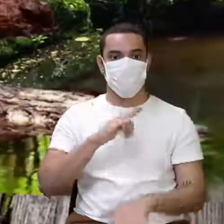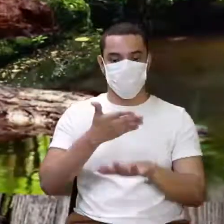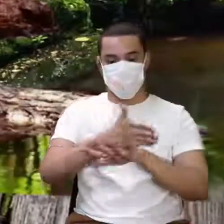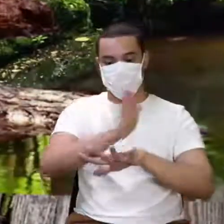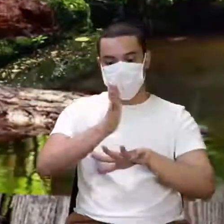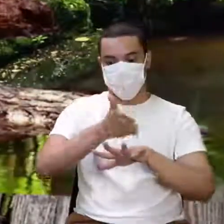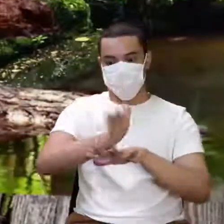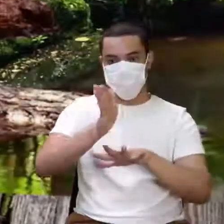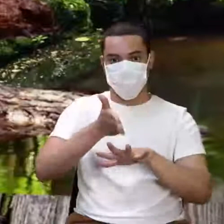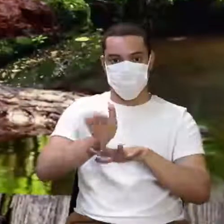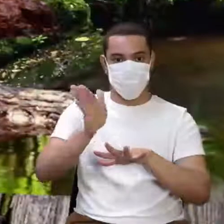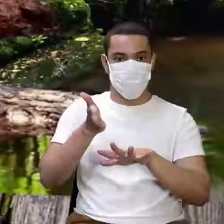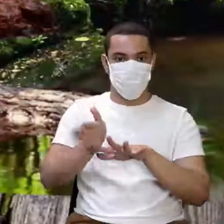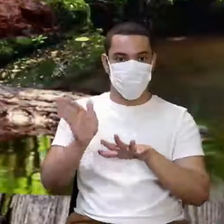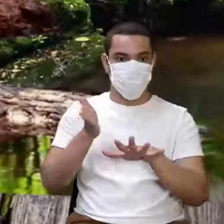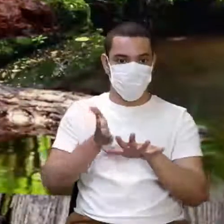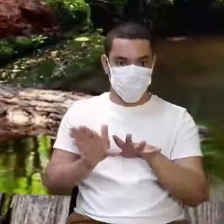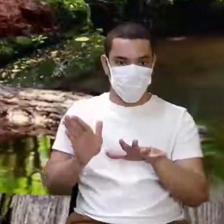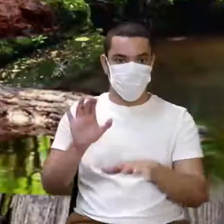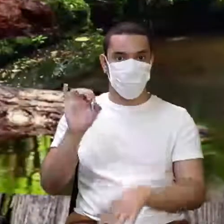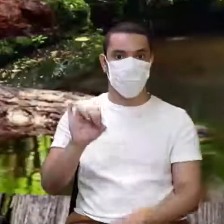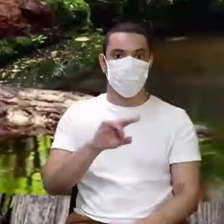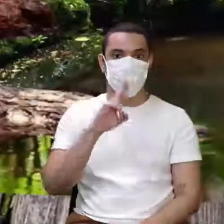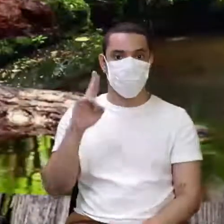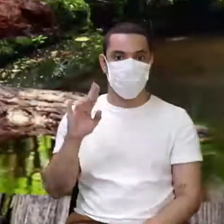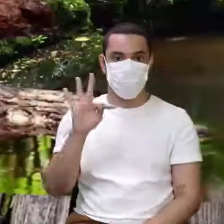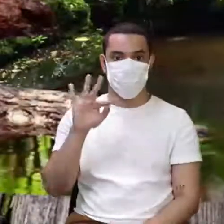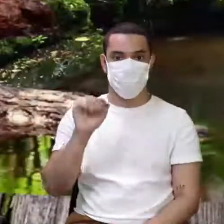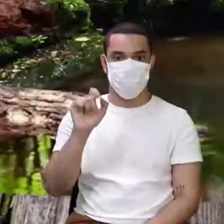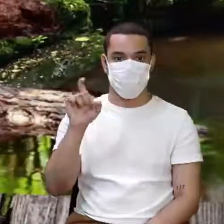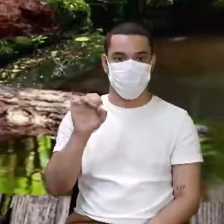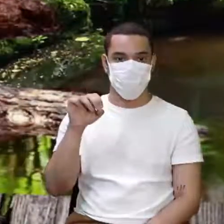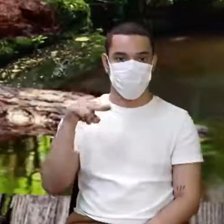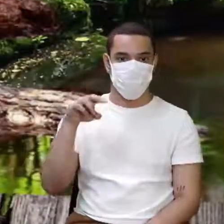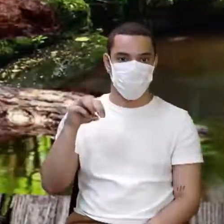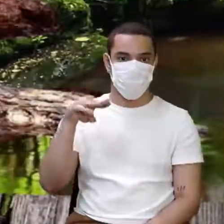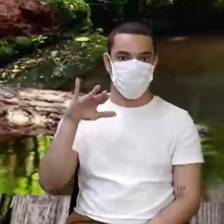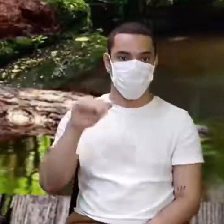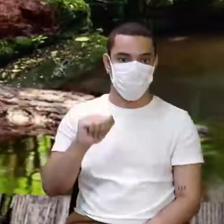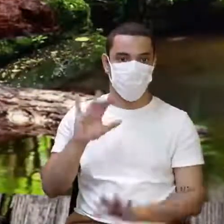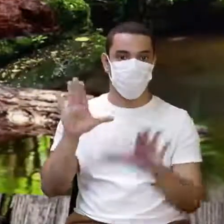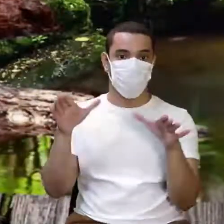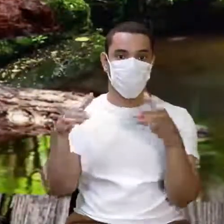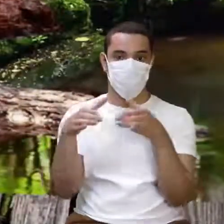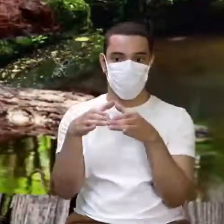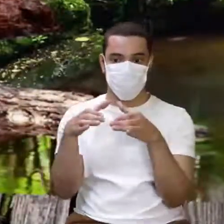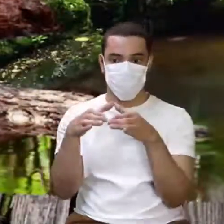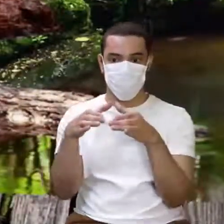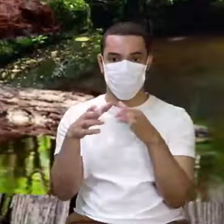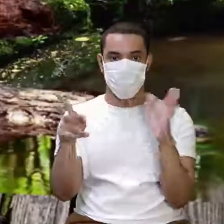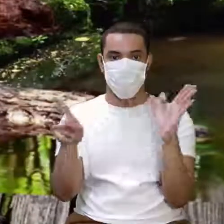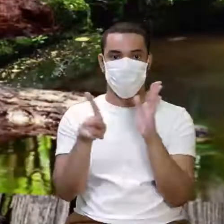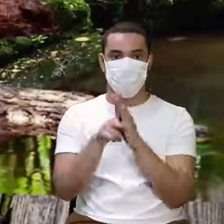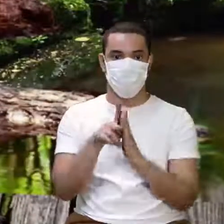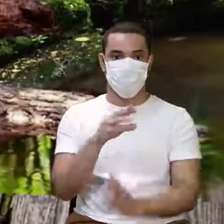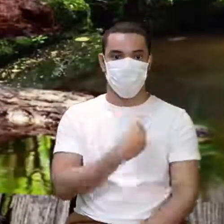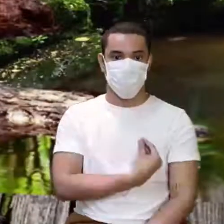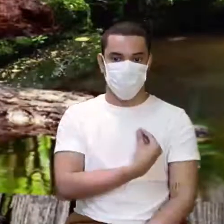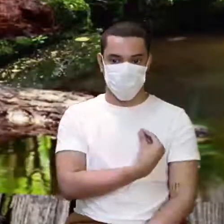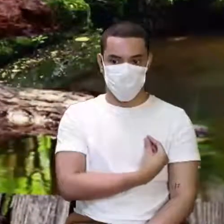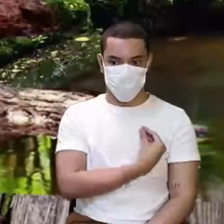formando cada taxa ou taxon, tá? Ou seja, cada grupo de seres